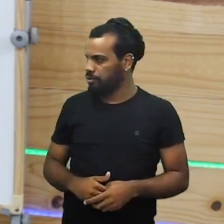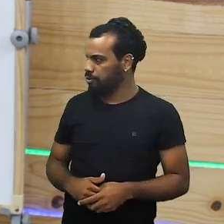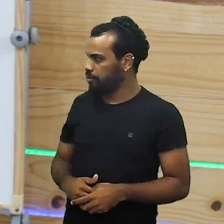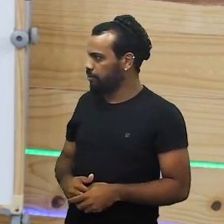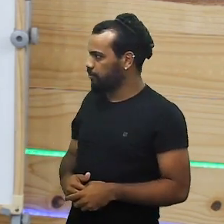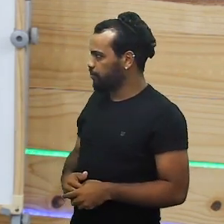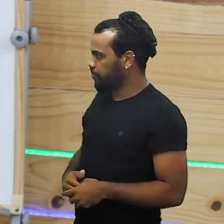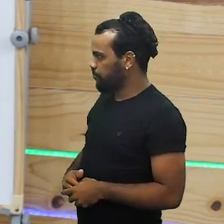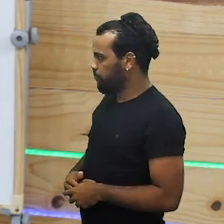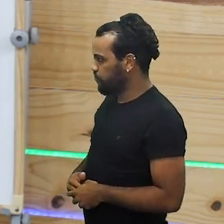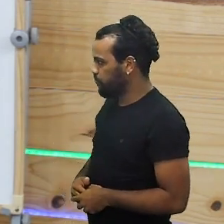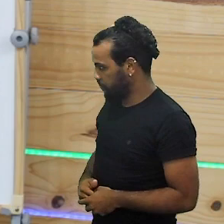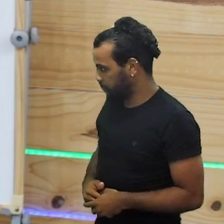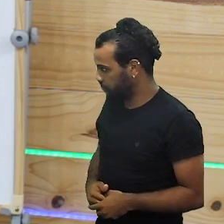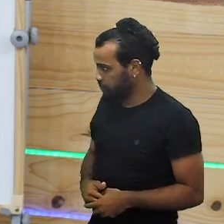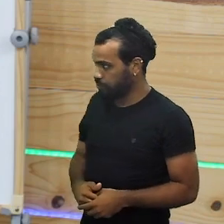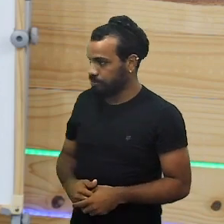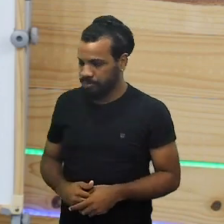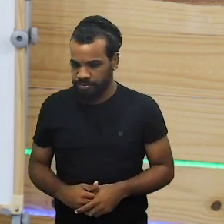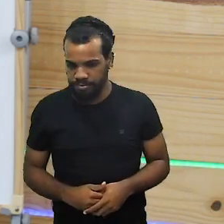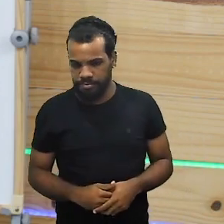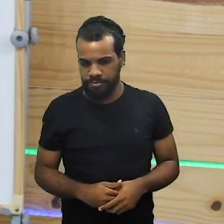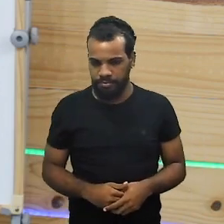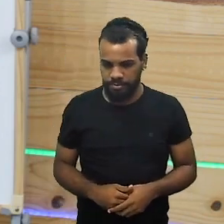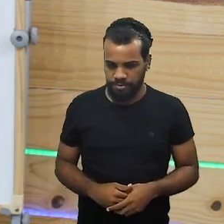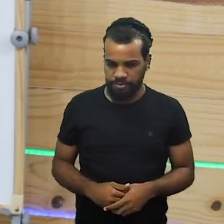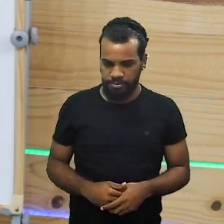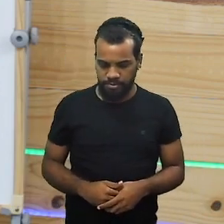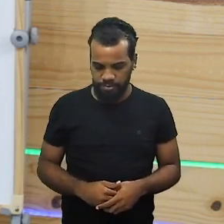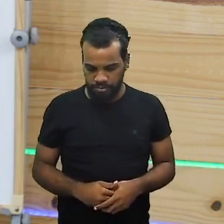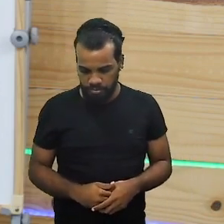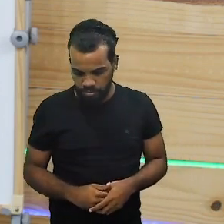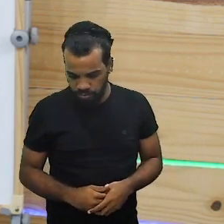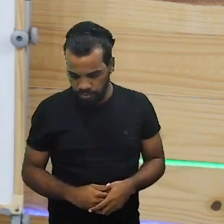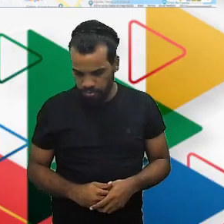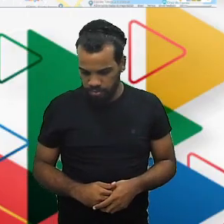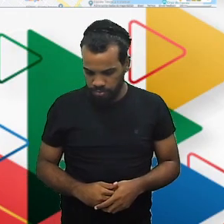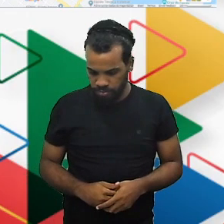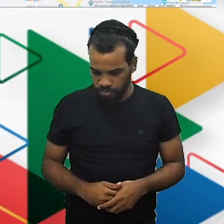Já marquei aí, já deixei no quadro registrado para você. Tela geral.